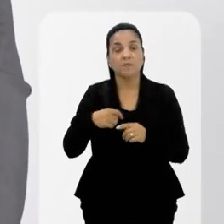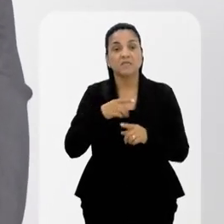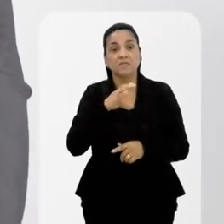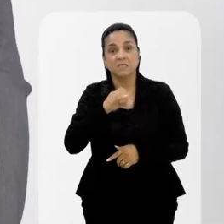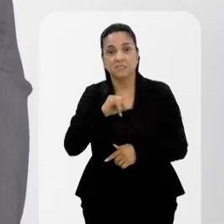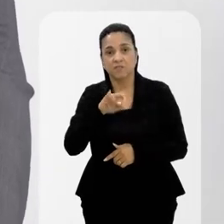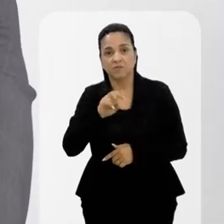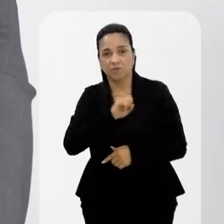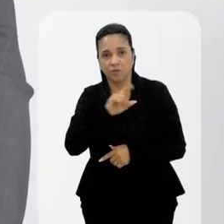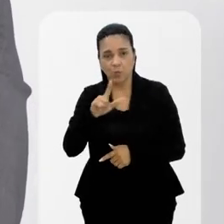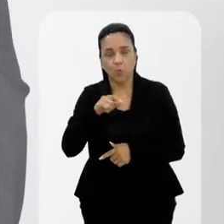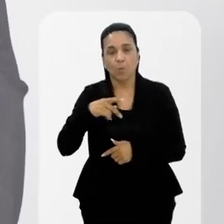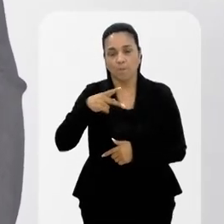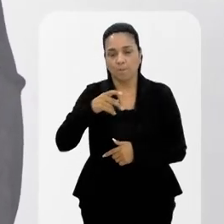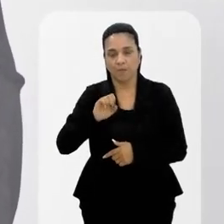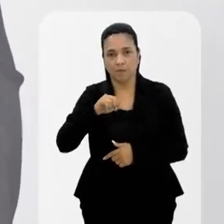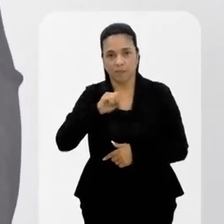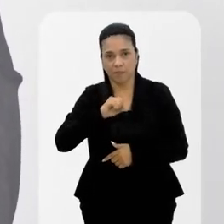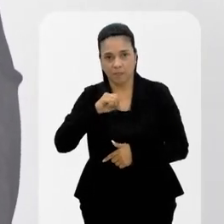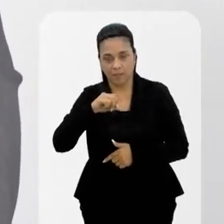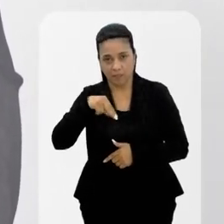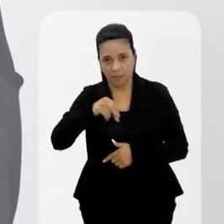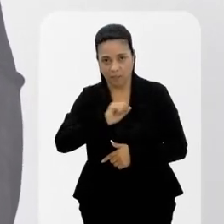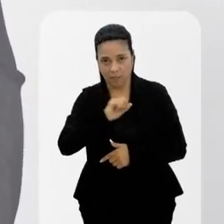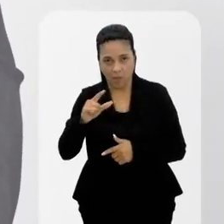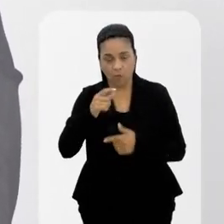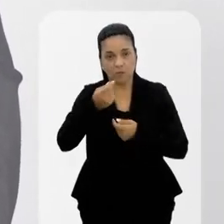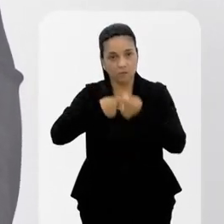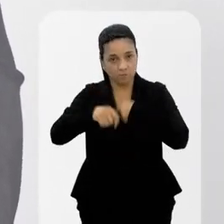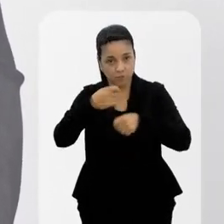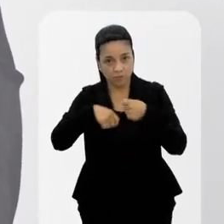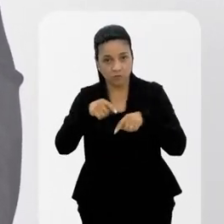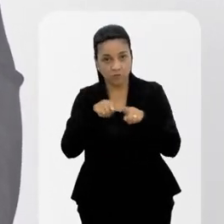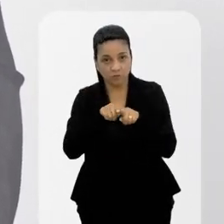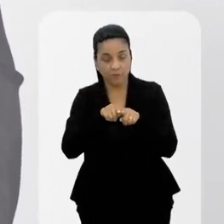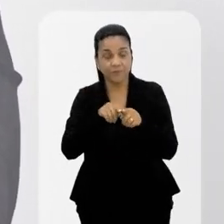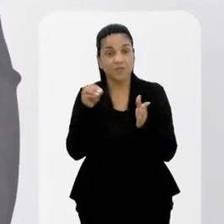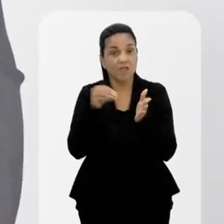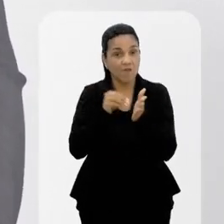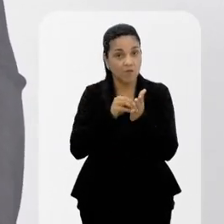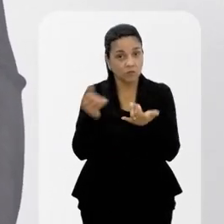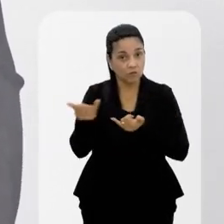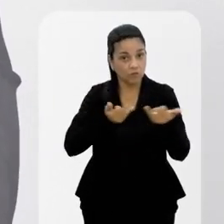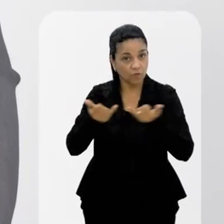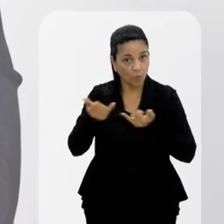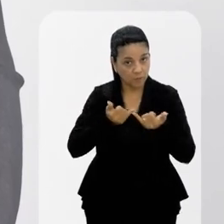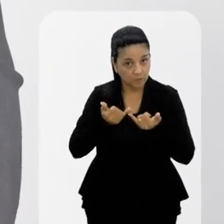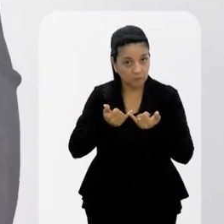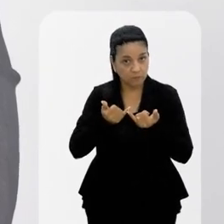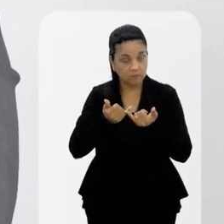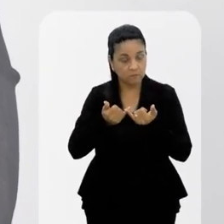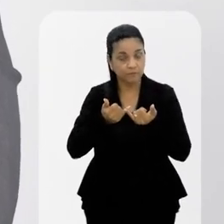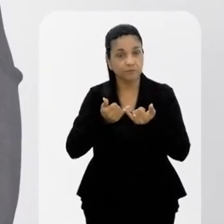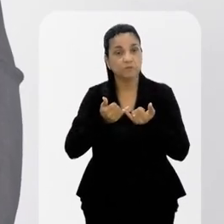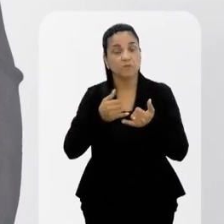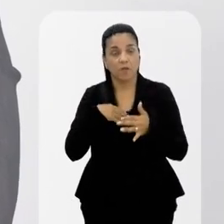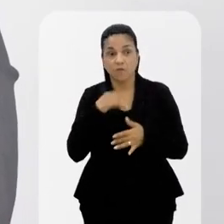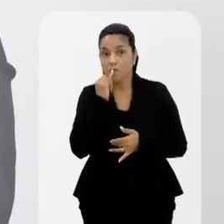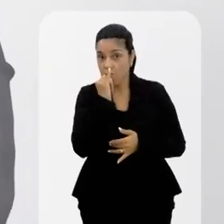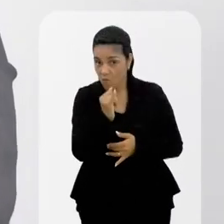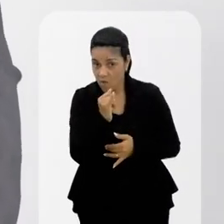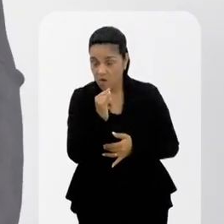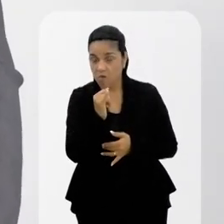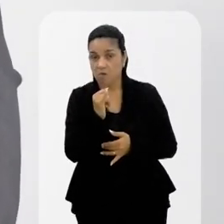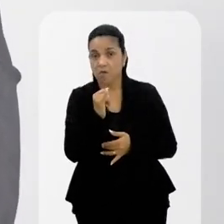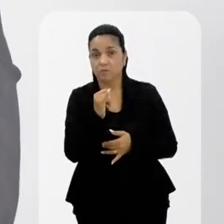a penal e a administrativa. Tudo isso para dizer que, às vezes, uma ausência de informação pode ser algo. Eu fico sempre